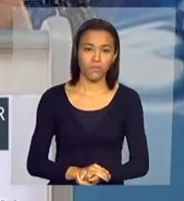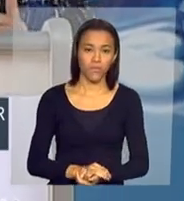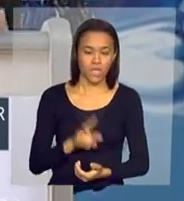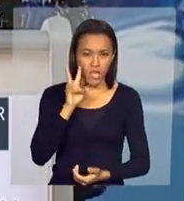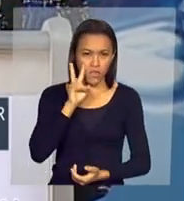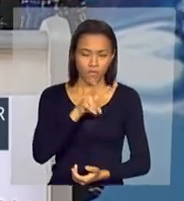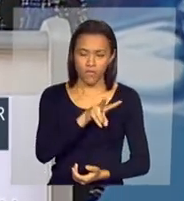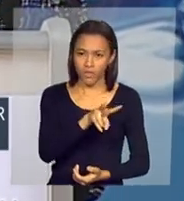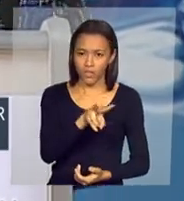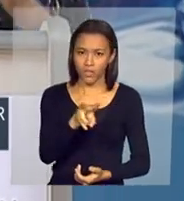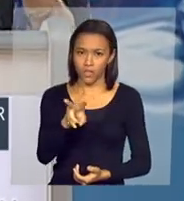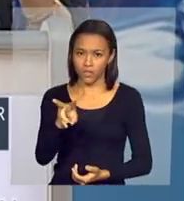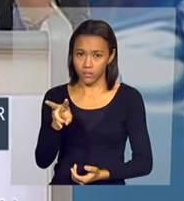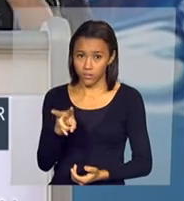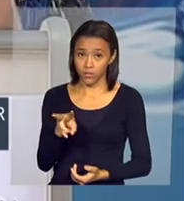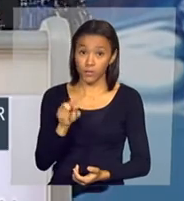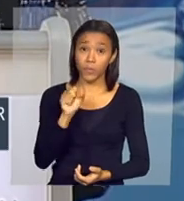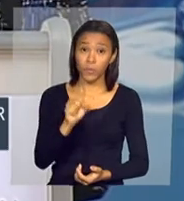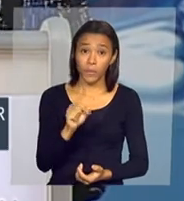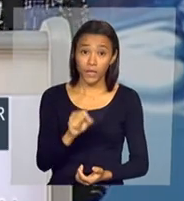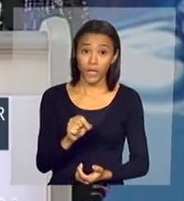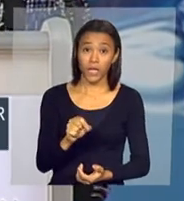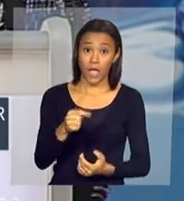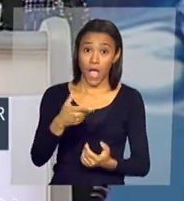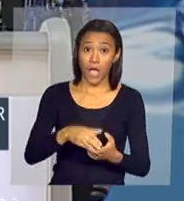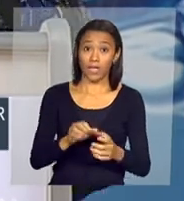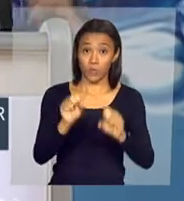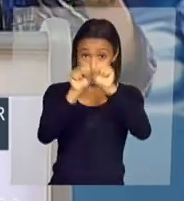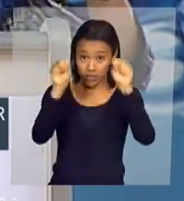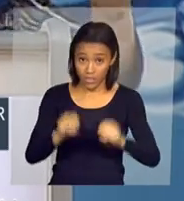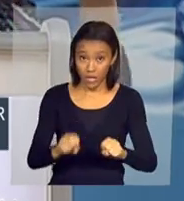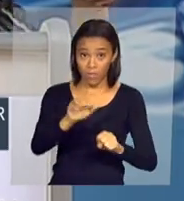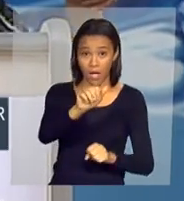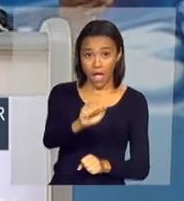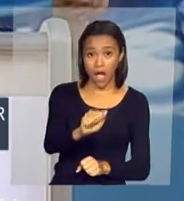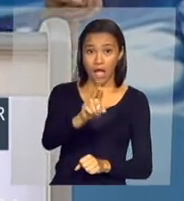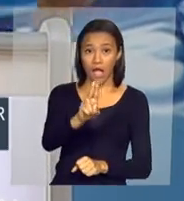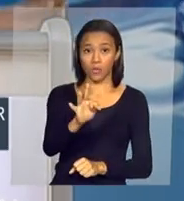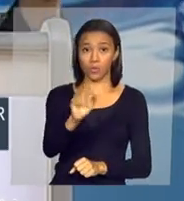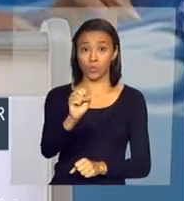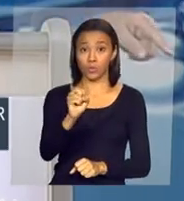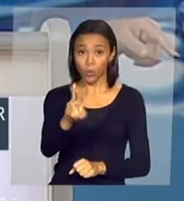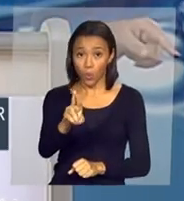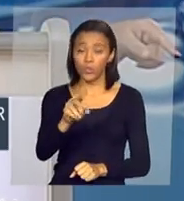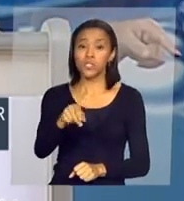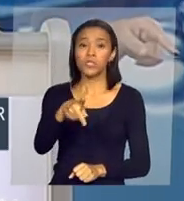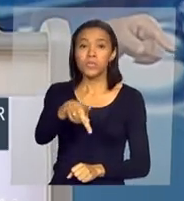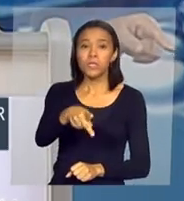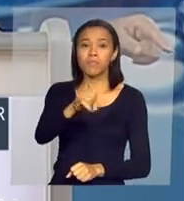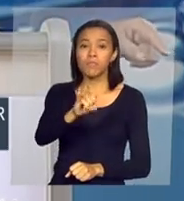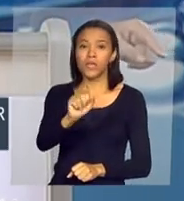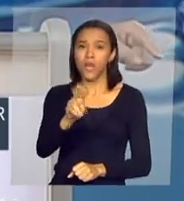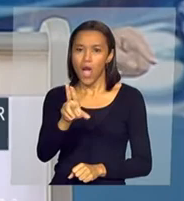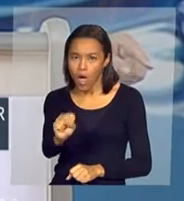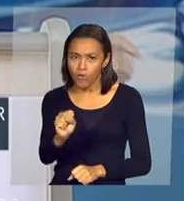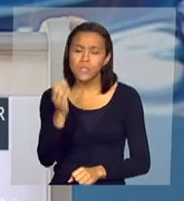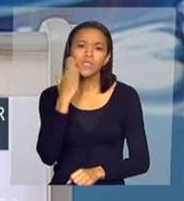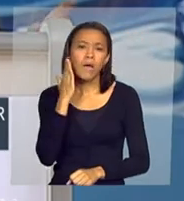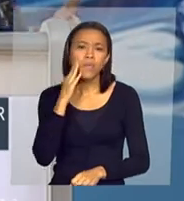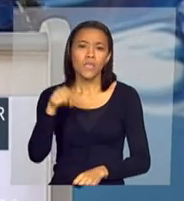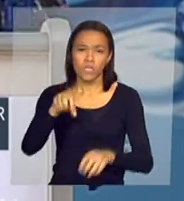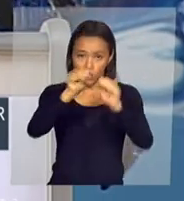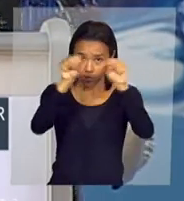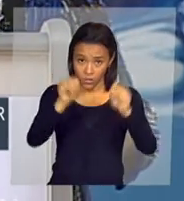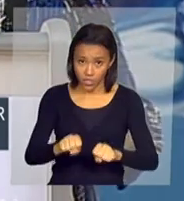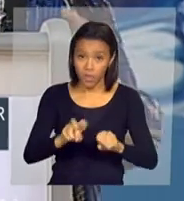olhar justamente o sistema adutor de Piaus, sabendo que o sistema adutor de Piaus